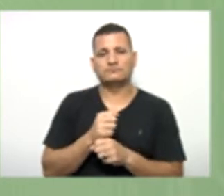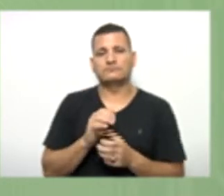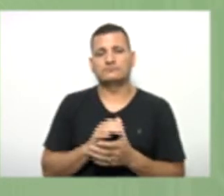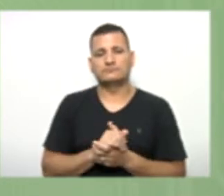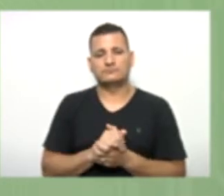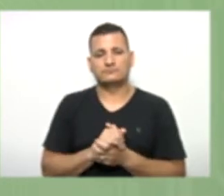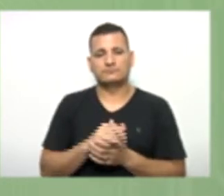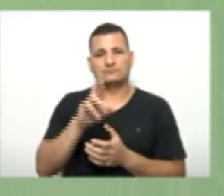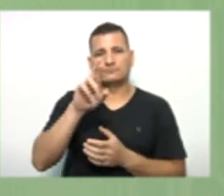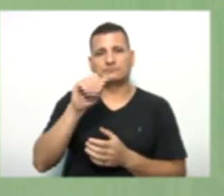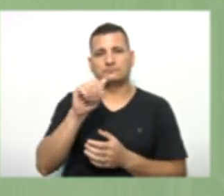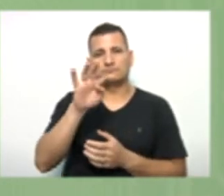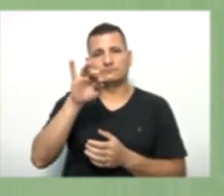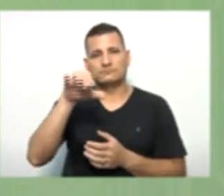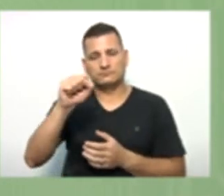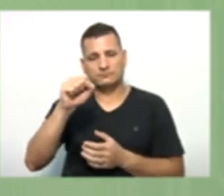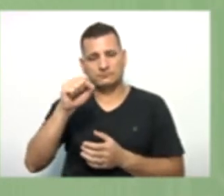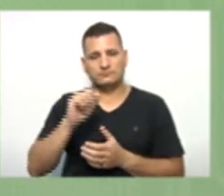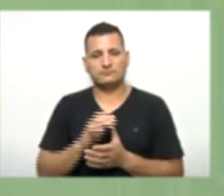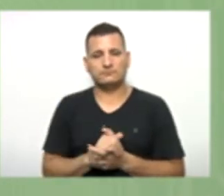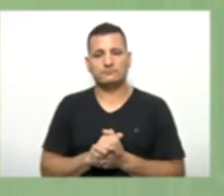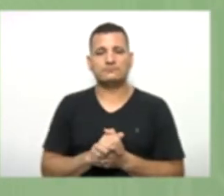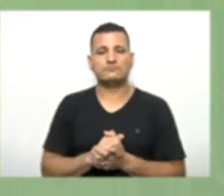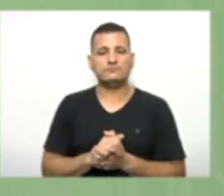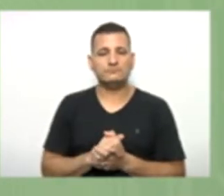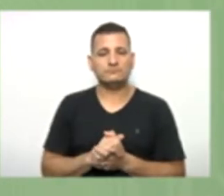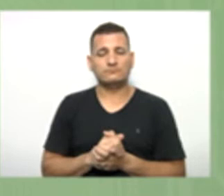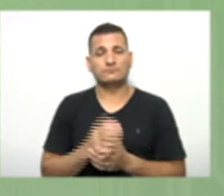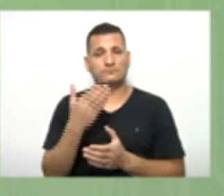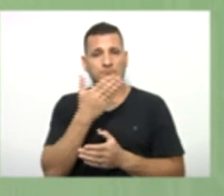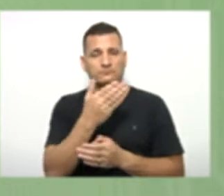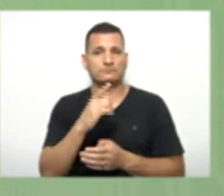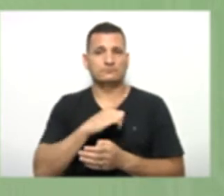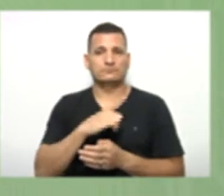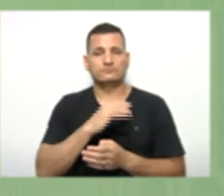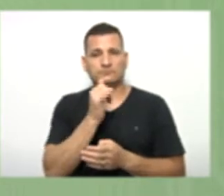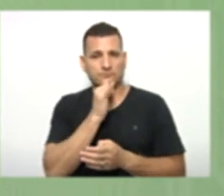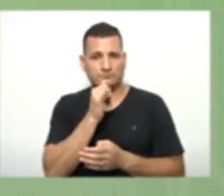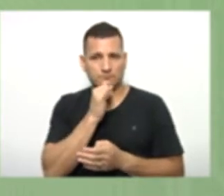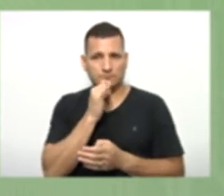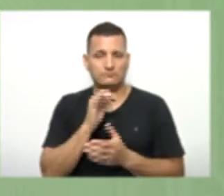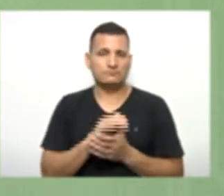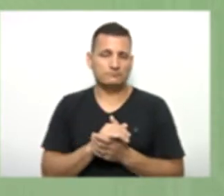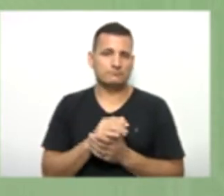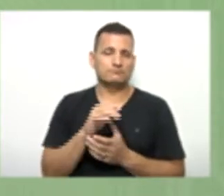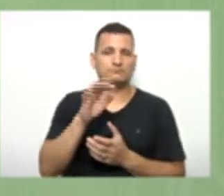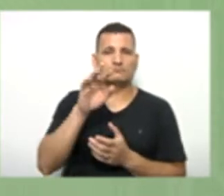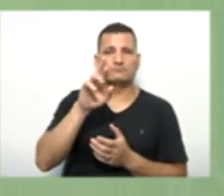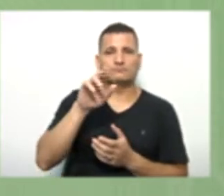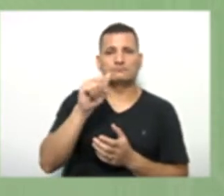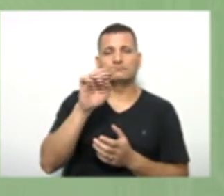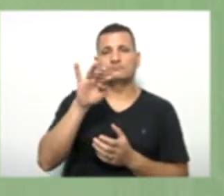social. Cálculo da RATs dos atos cooperativos. Aqui nós temos um exemplo de uma RATs conforme o